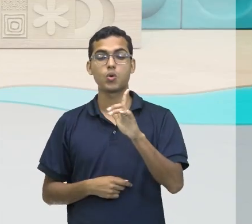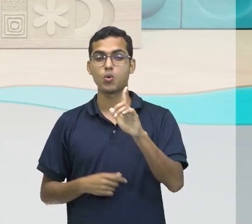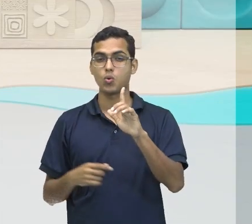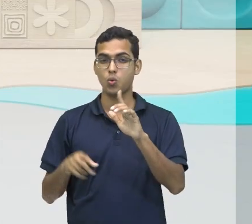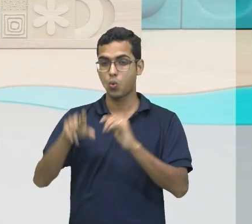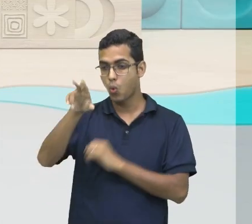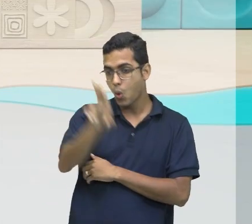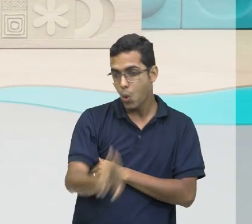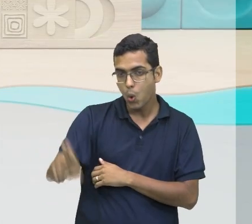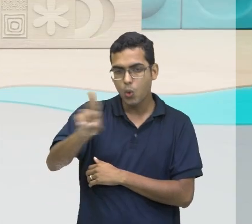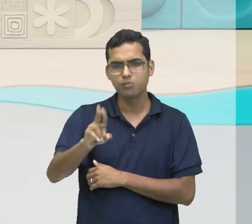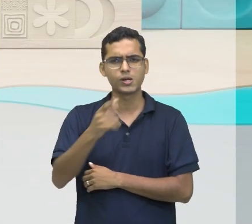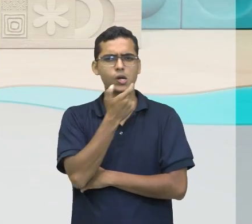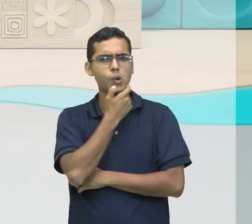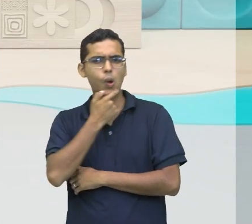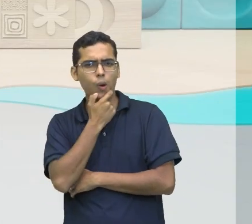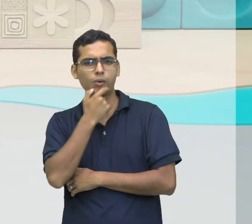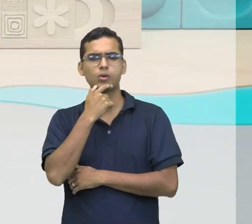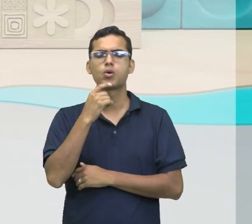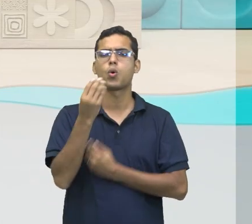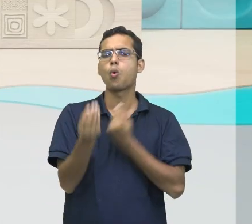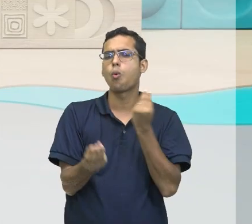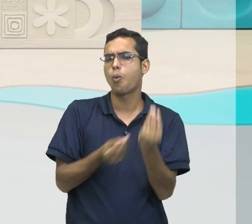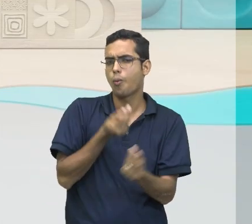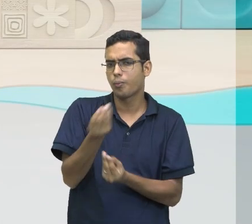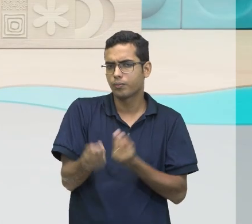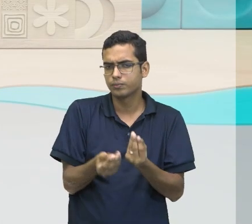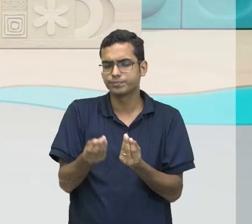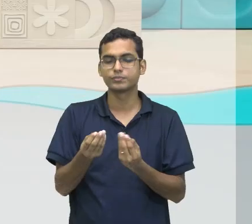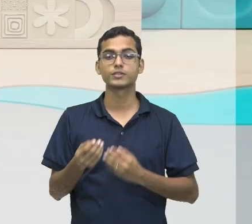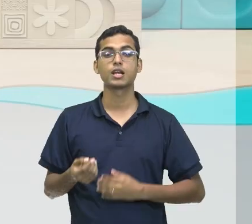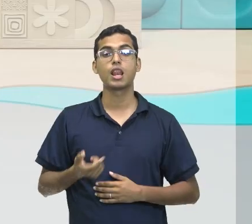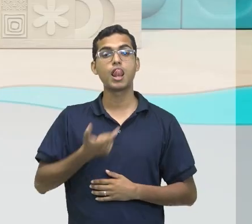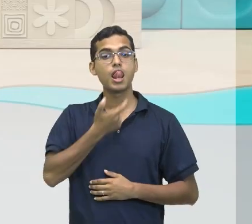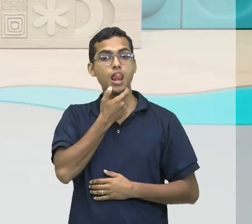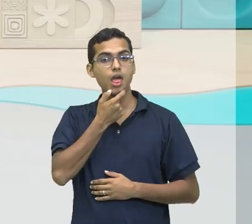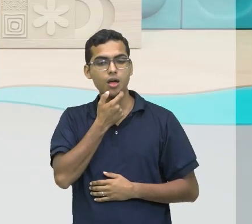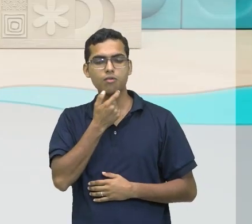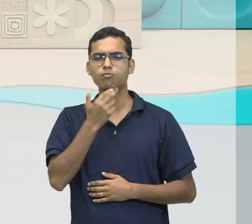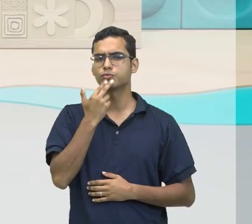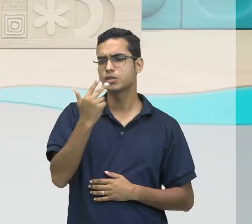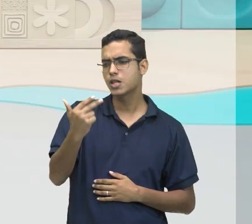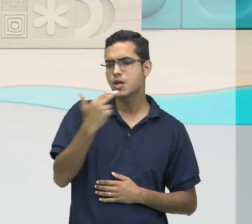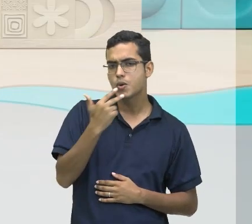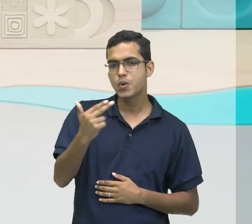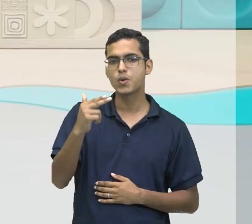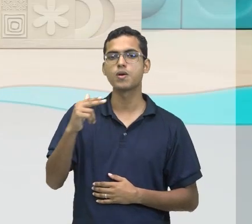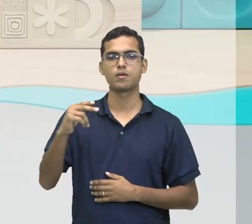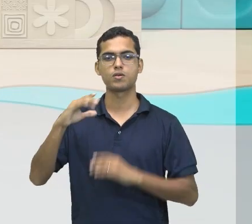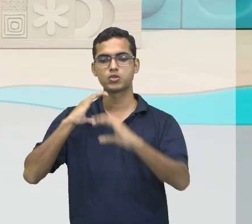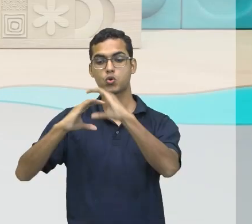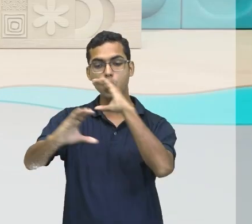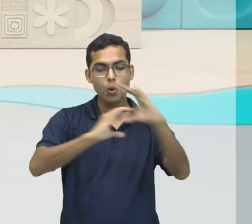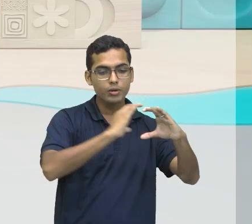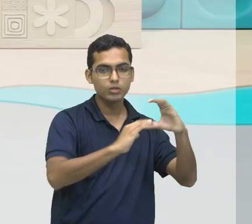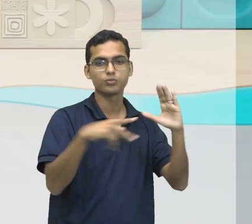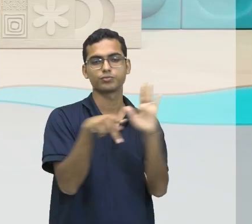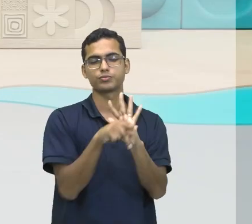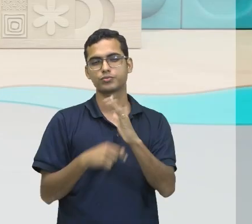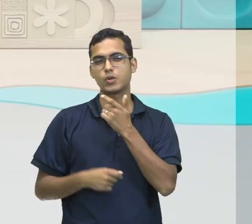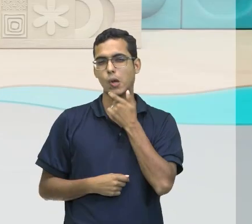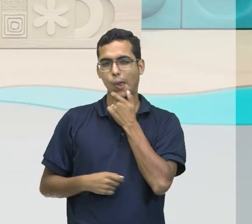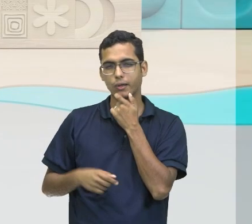países, eles se comunicam internacionalmente com a língua inglesa, mas dentro desse país é falado uma outra língua, eles têm uma